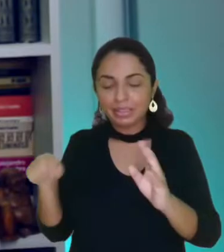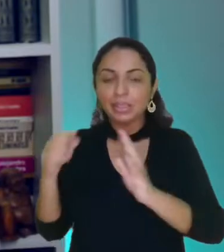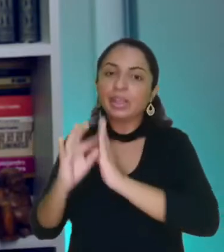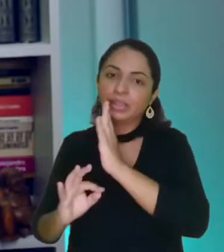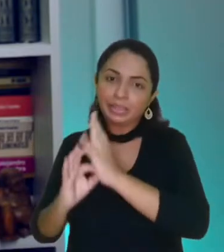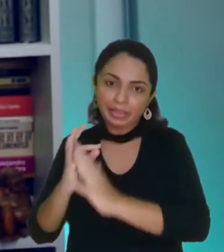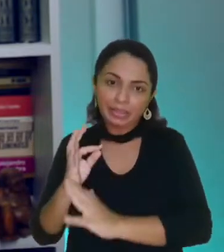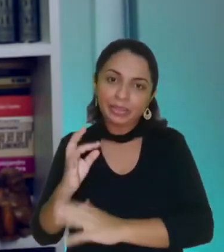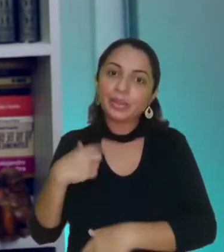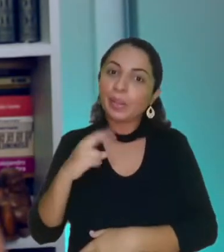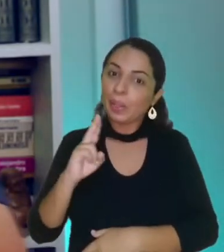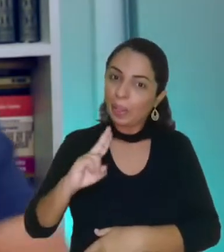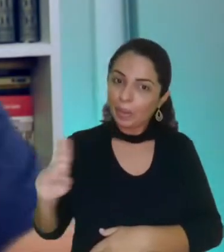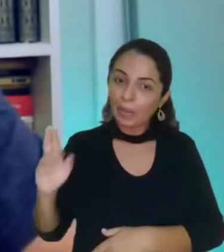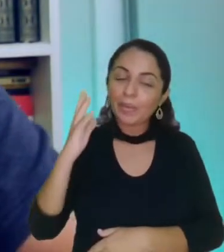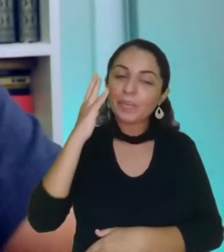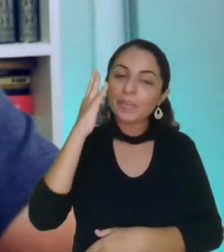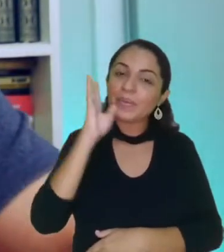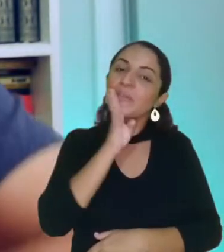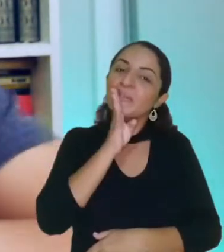esse escritor não me é estranho o nome dele.